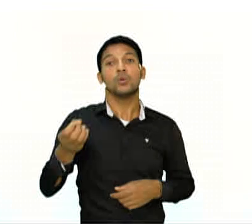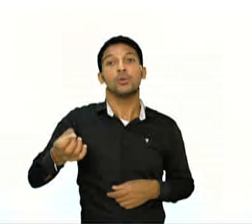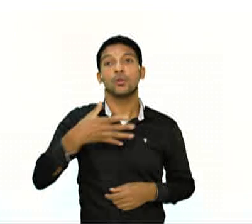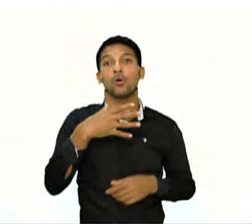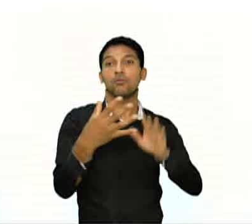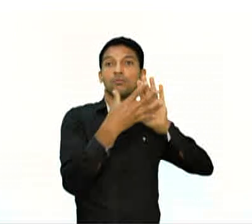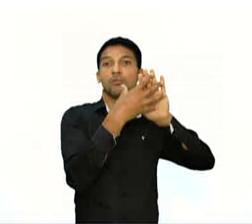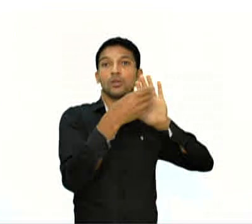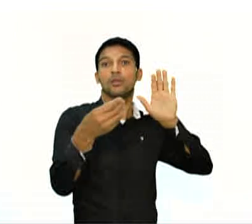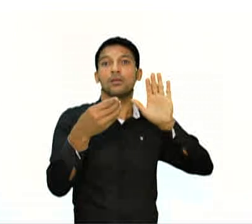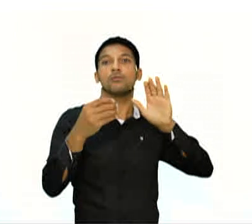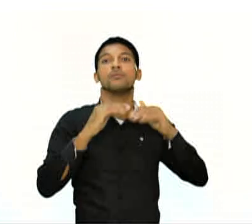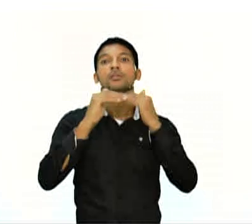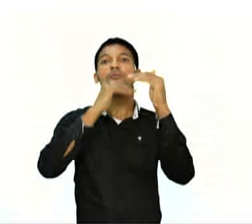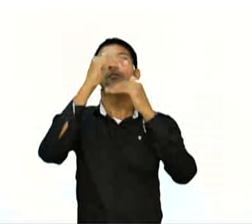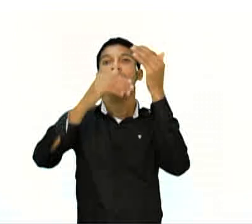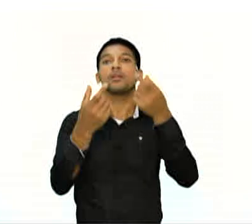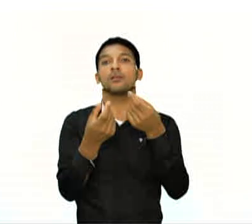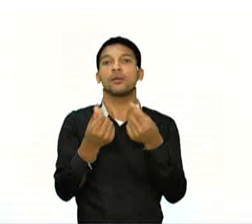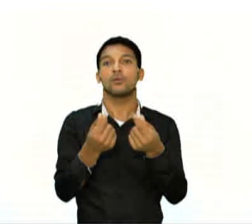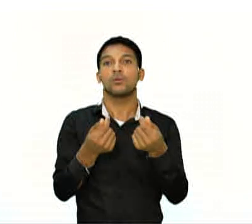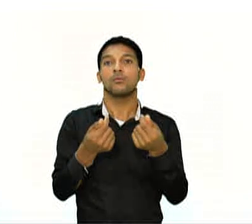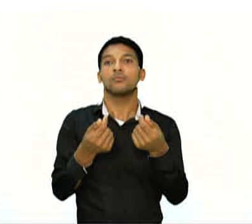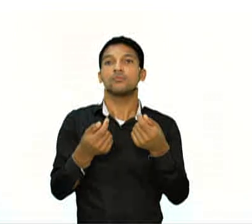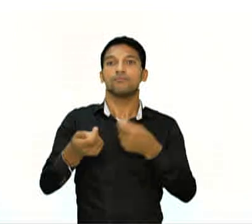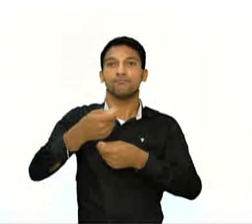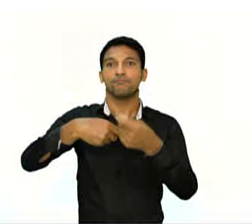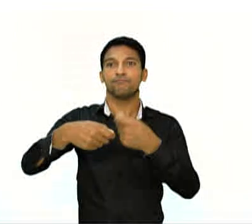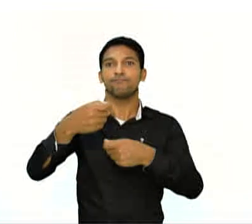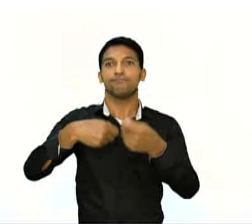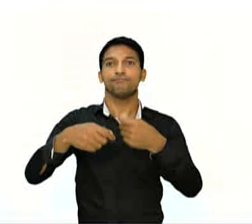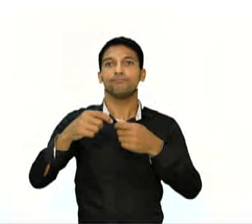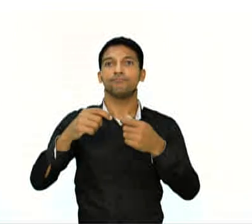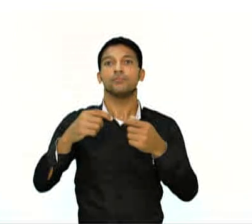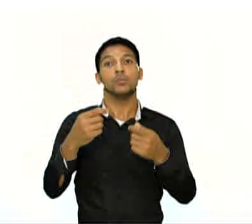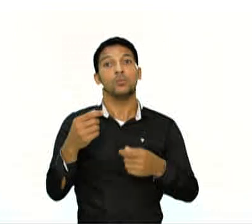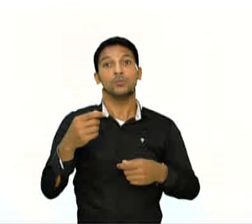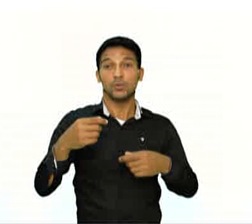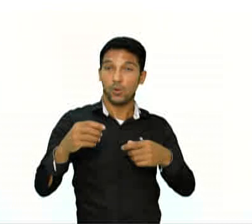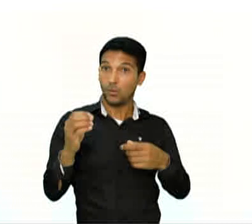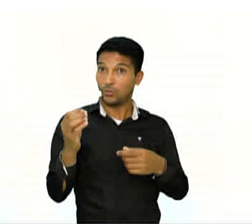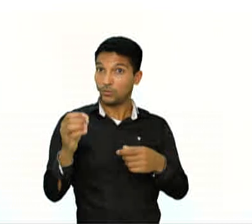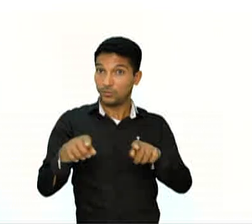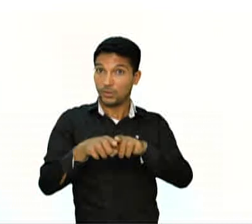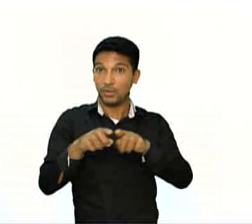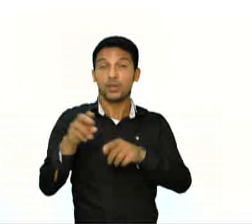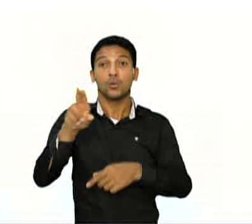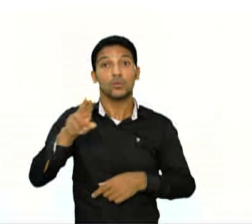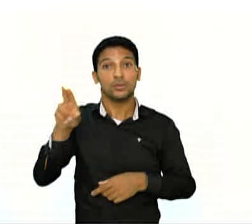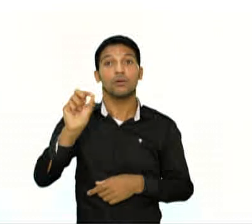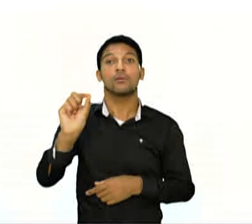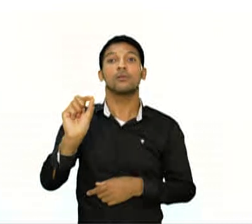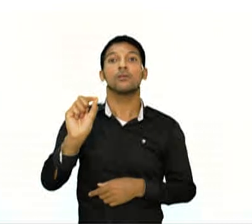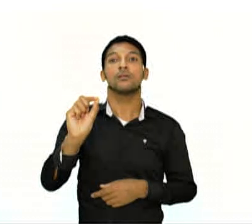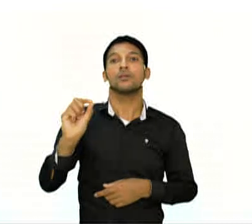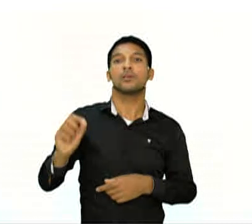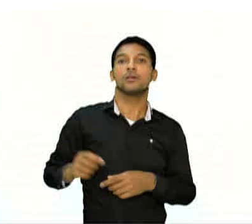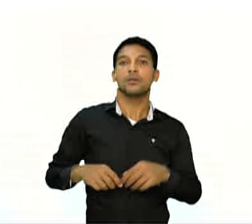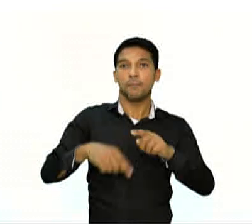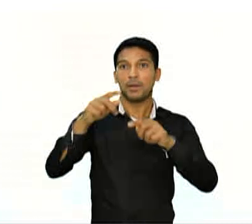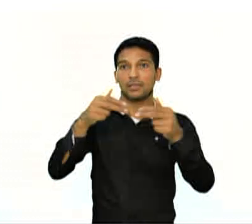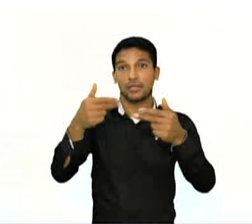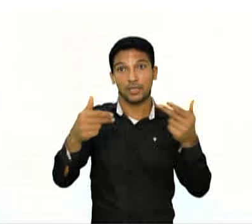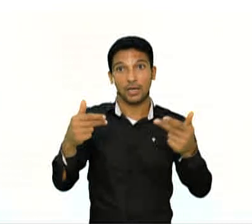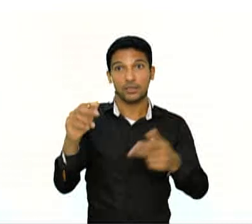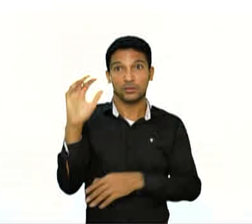uso racional de recursos naturais disponíveis e indisponíveis. Letra B, redução do consumo das